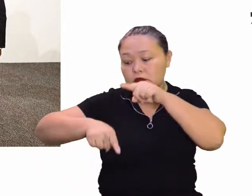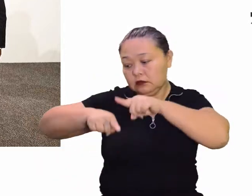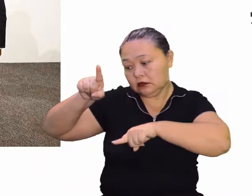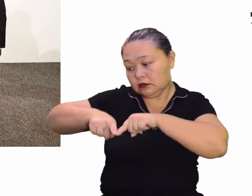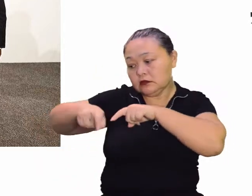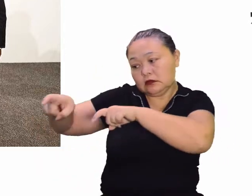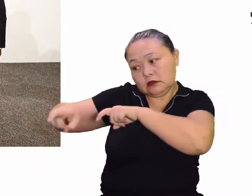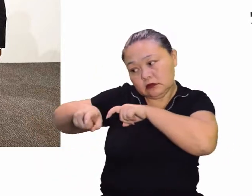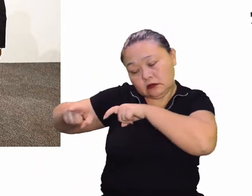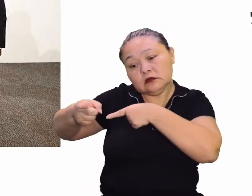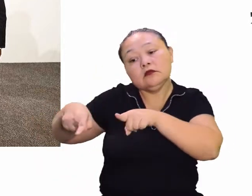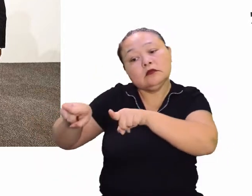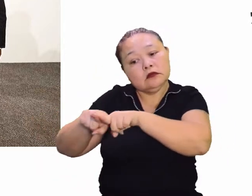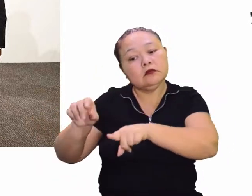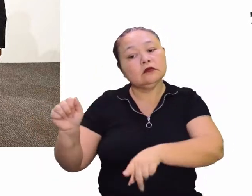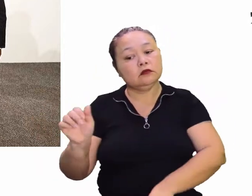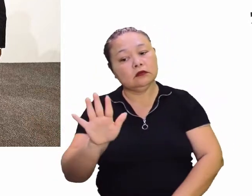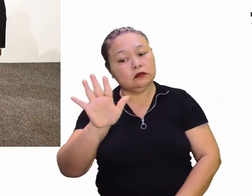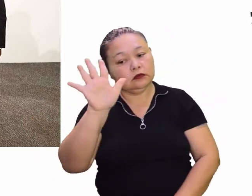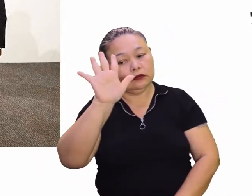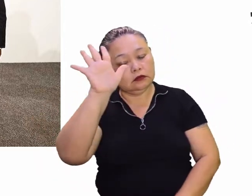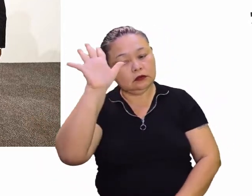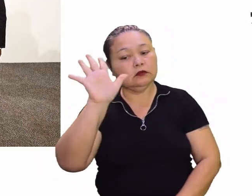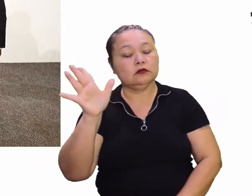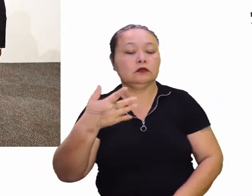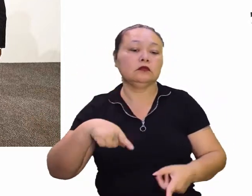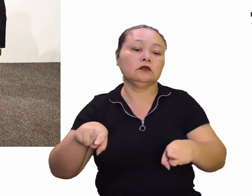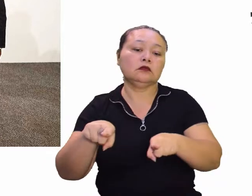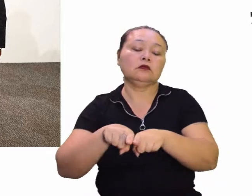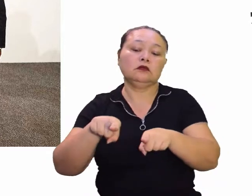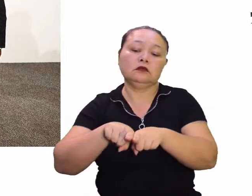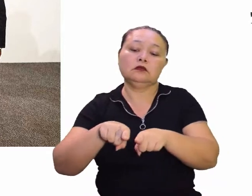ficar mais caro. Com certeza. Então impactou também